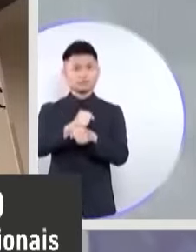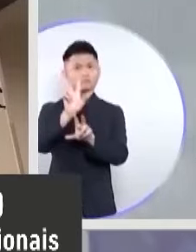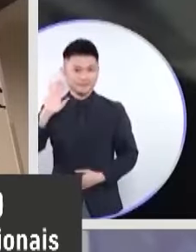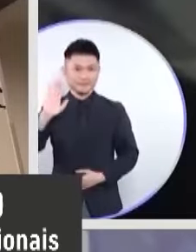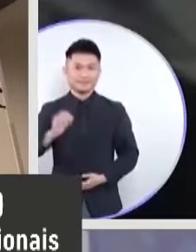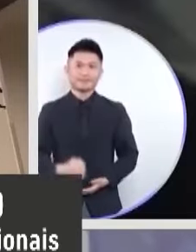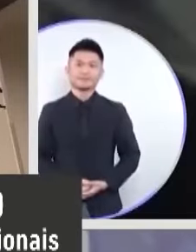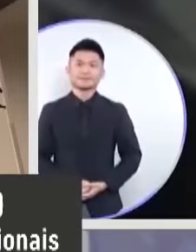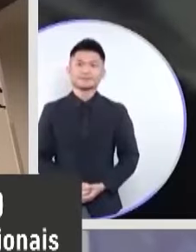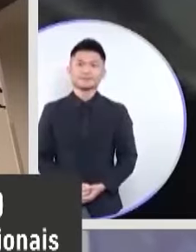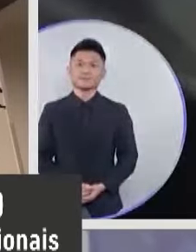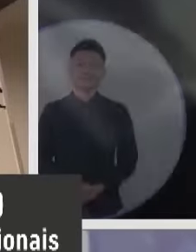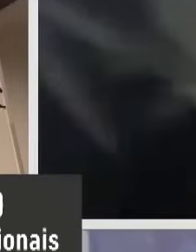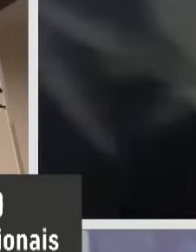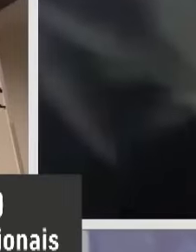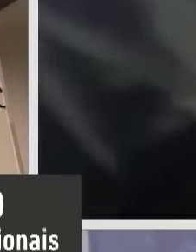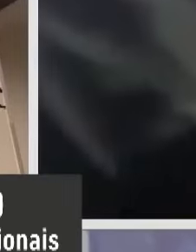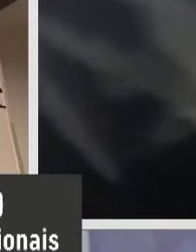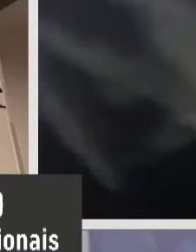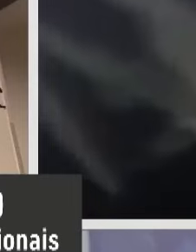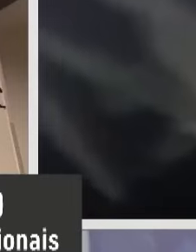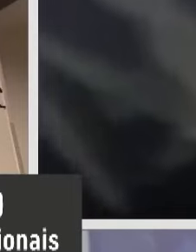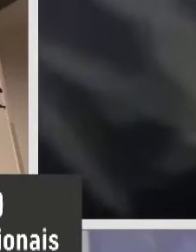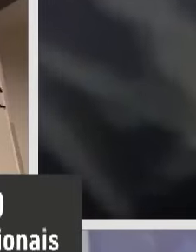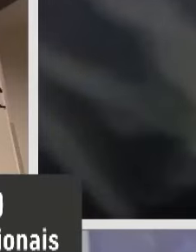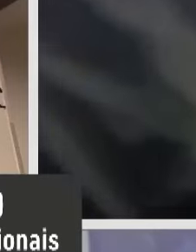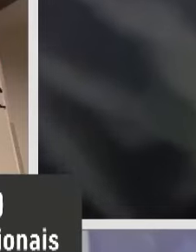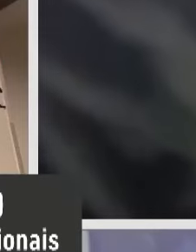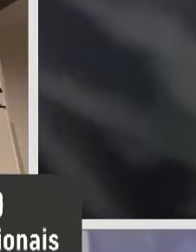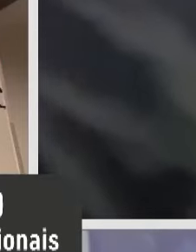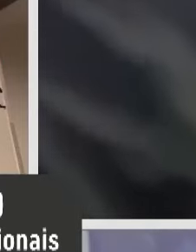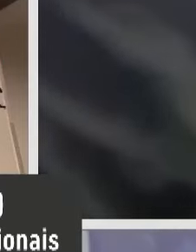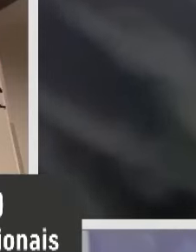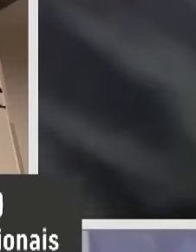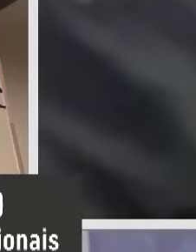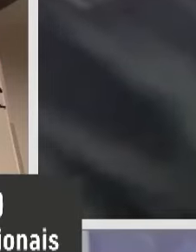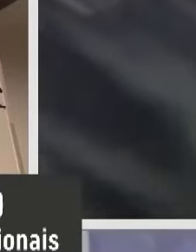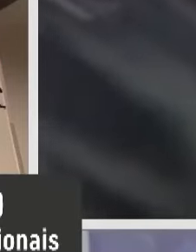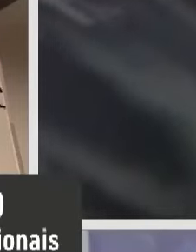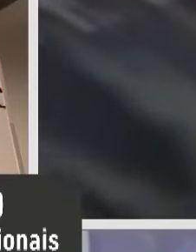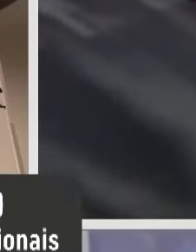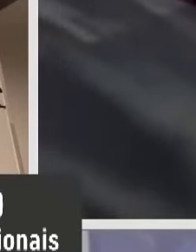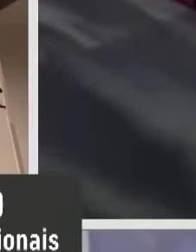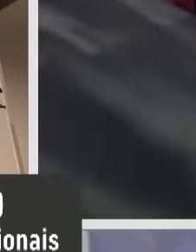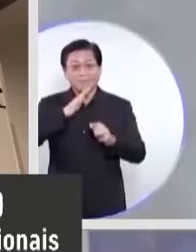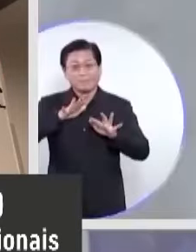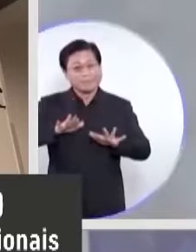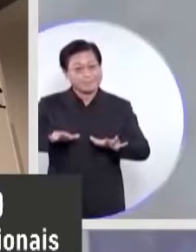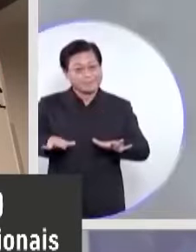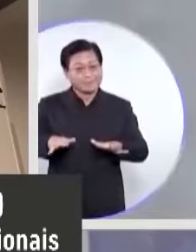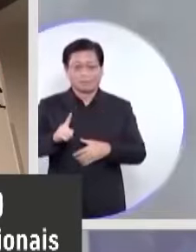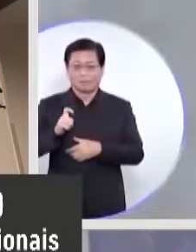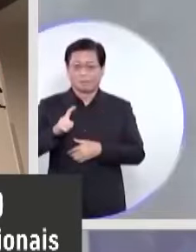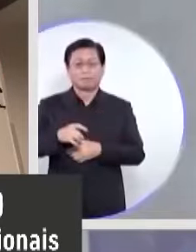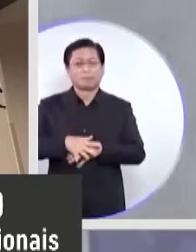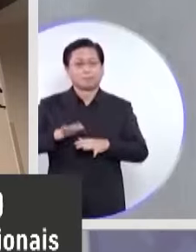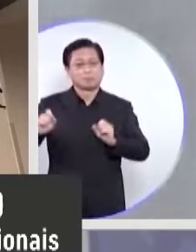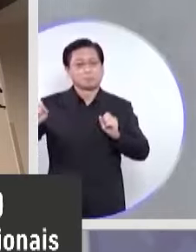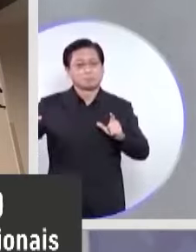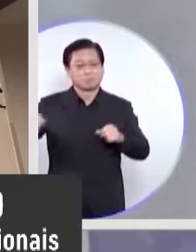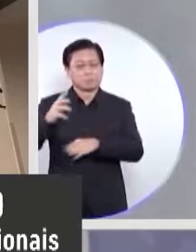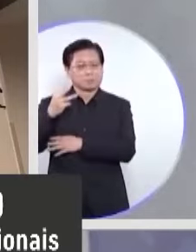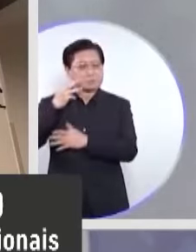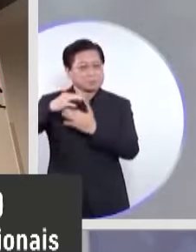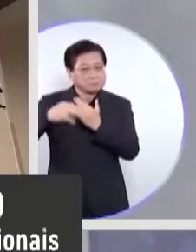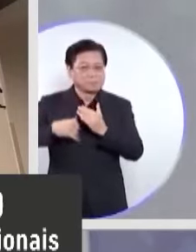eh independente ele deve aumentar sua retórica quais seriam os impactos aí para o